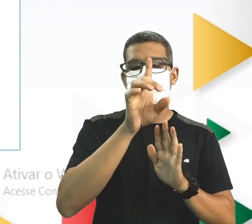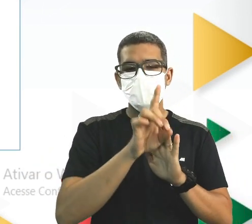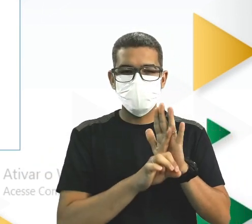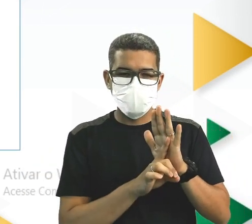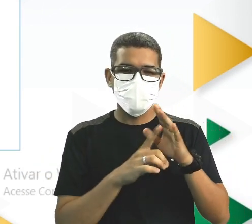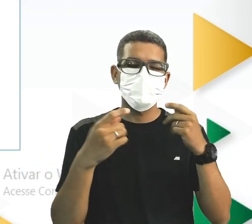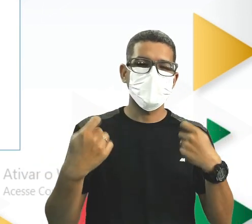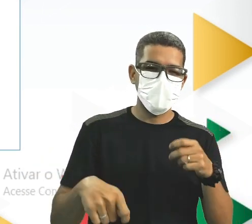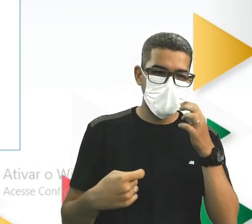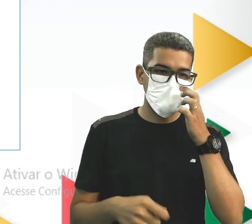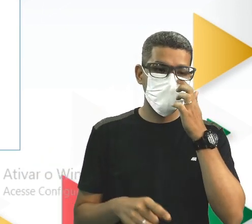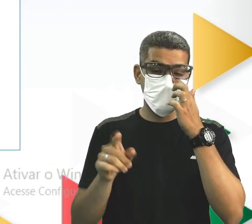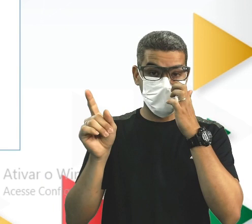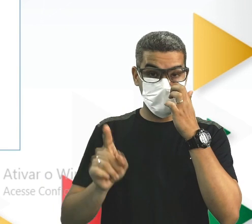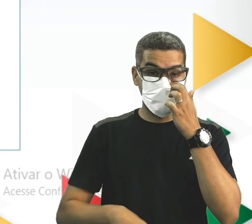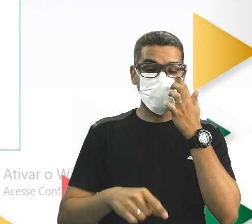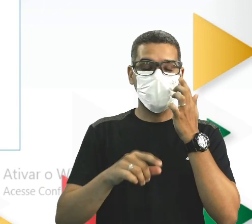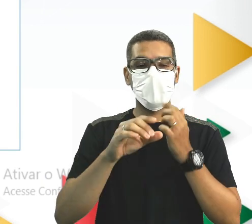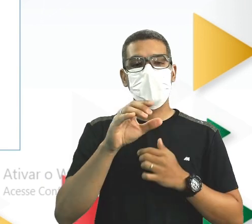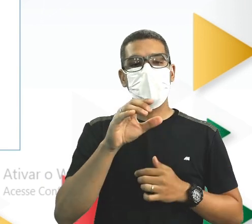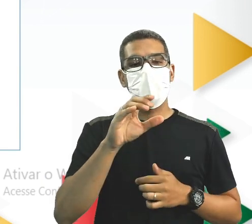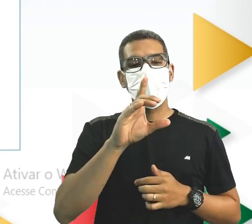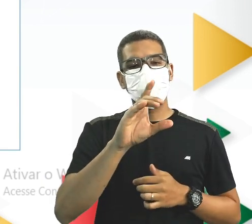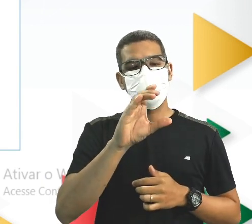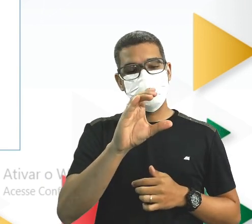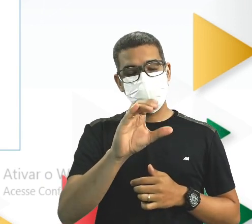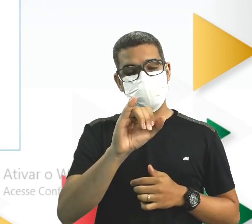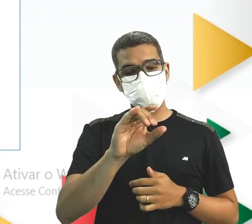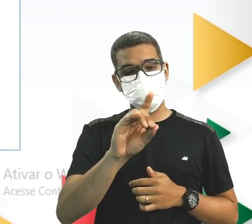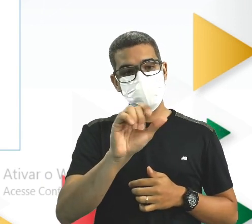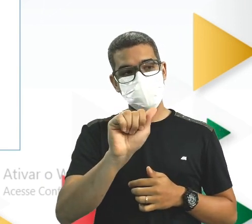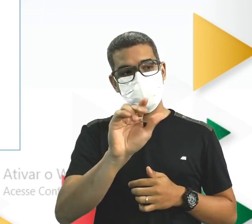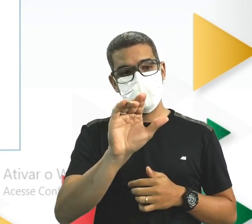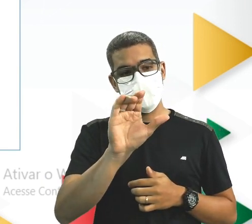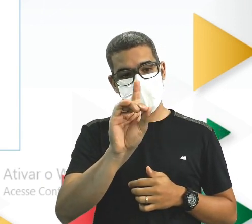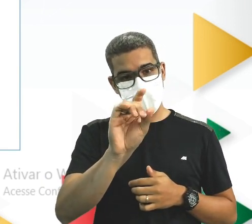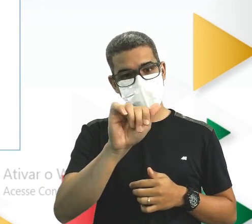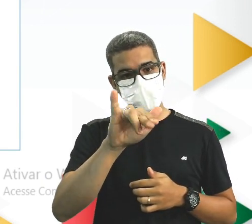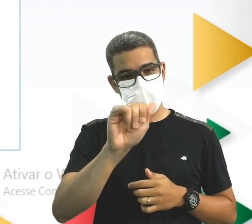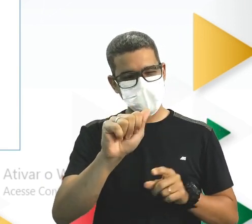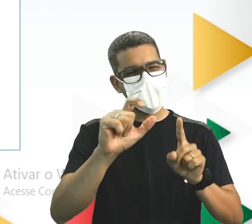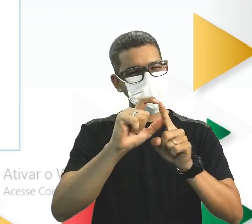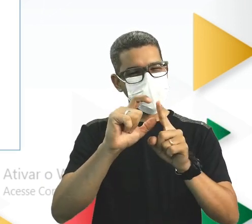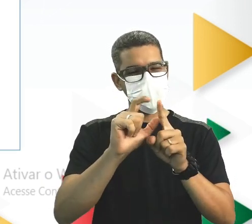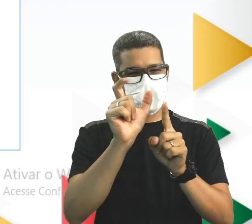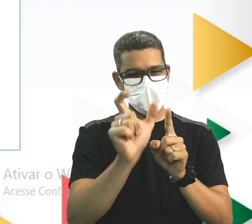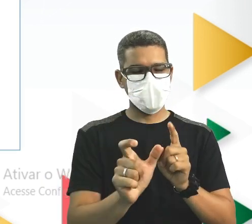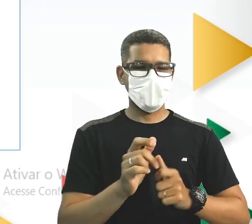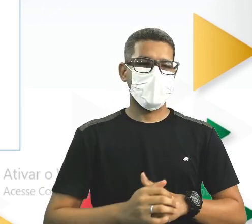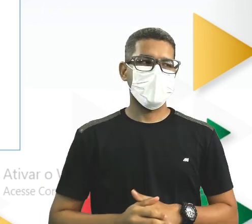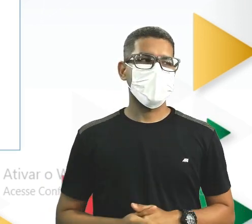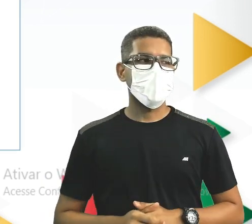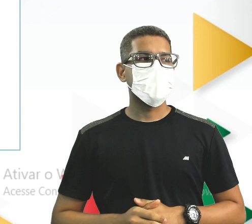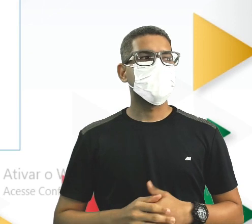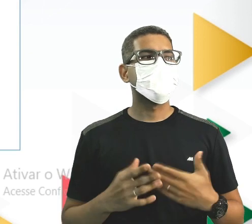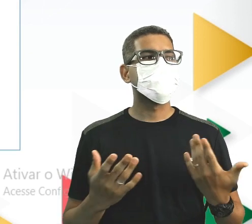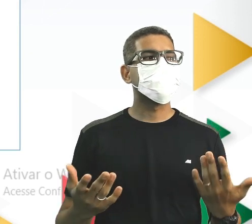certo? Isso é cidadania, conceito. Isso é você ser cidadão na sociedade brasileira.